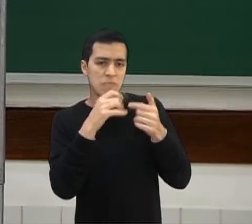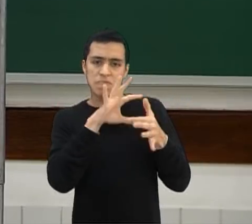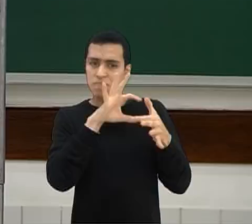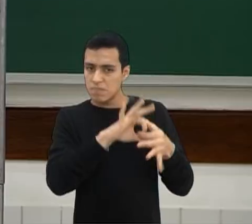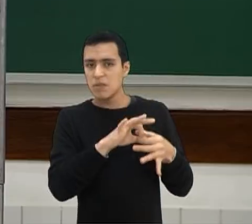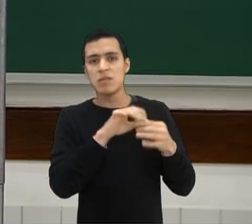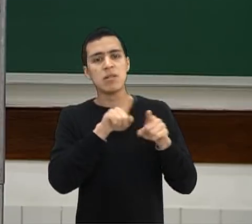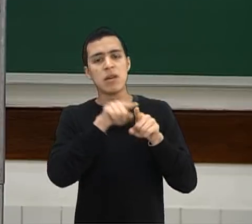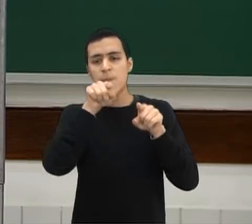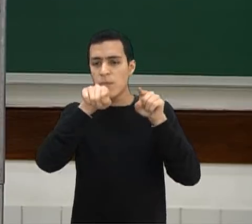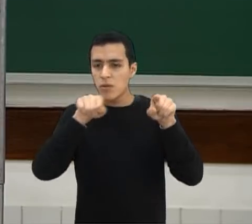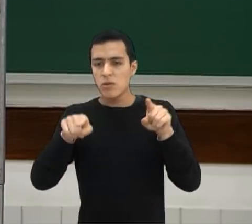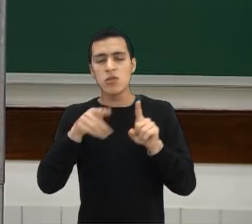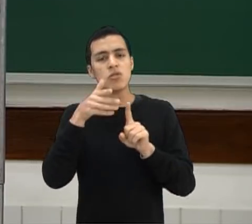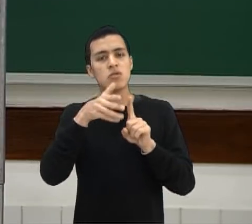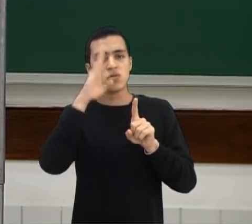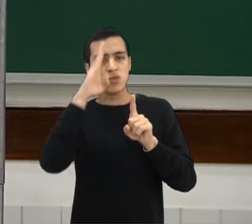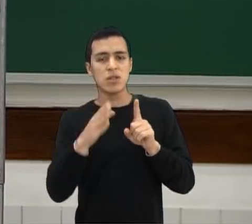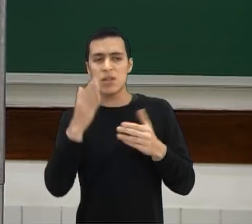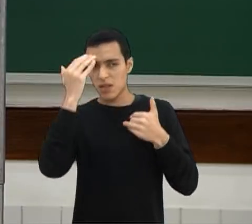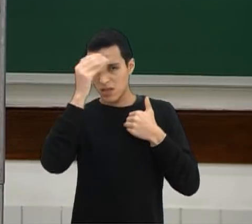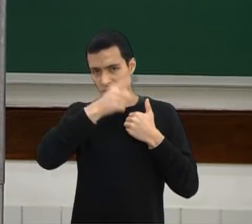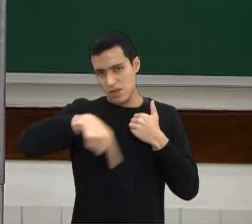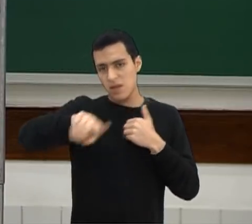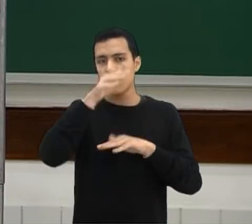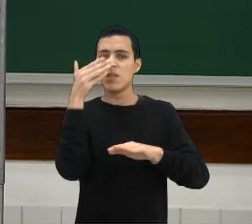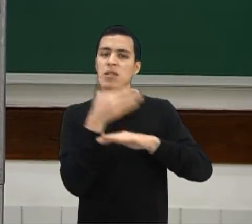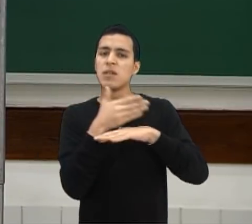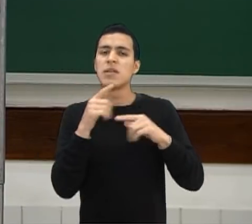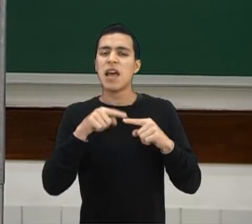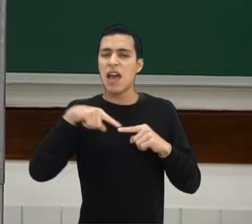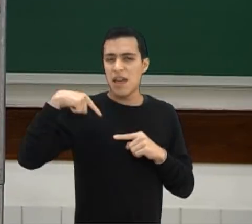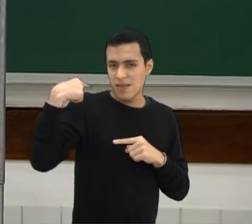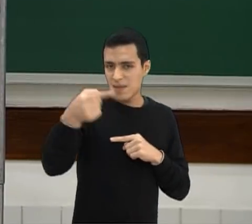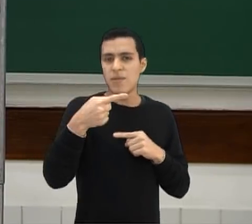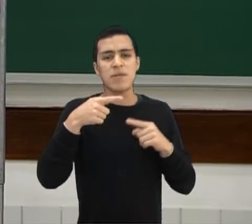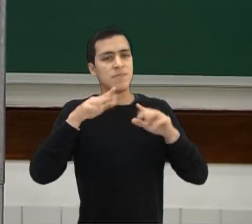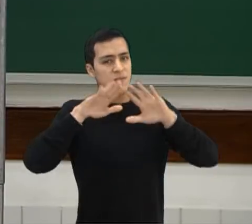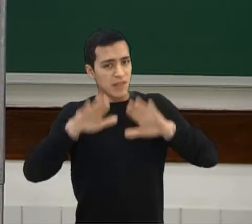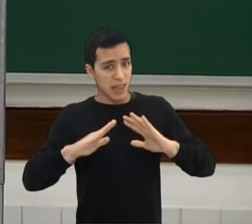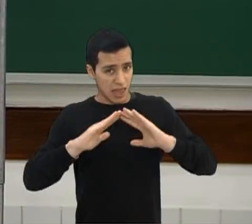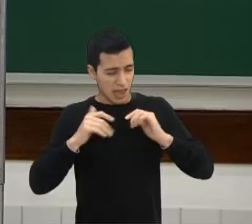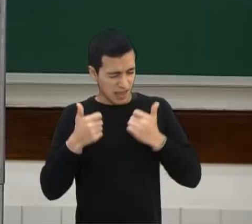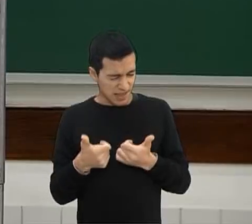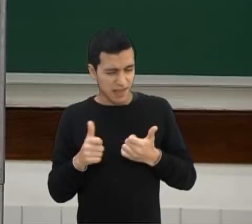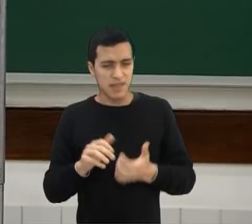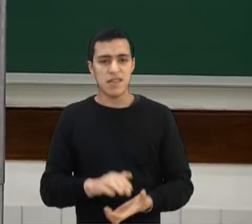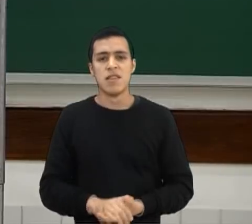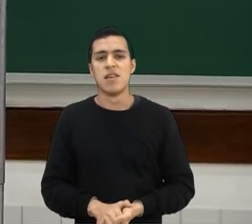pontuação no discurso direto. Agradeço bastante a participação e fiquem em casa se puderem.